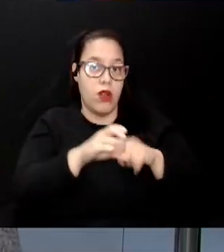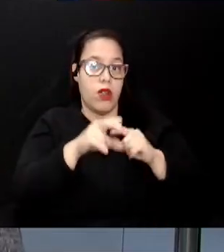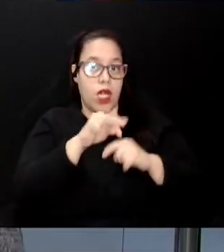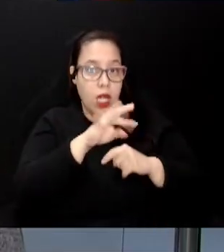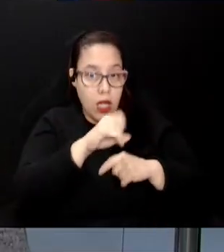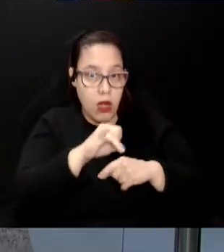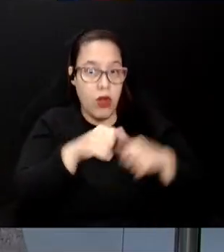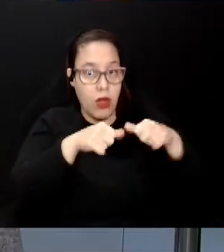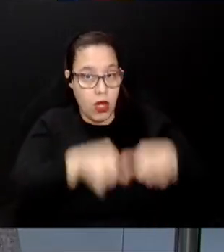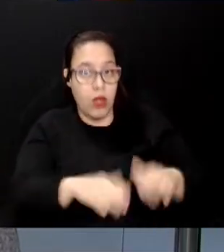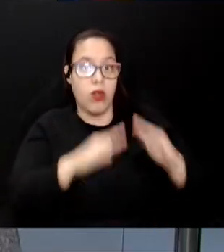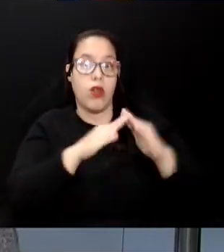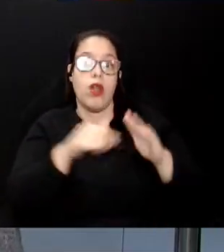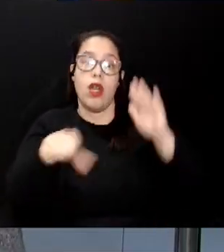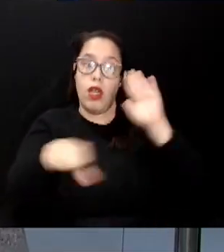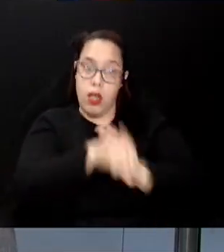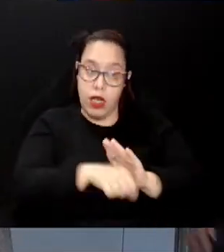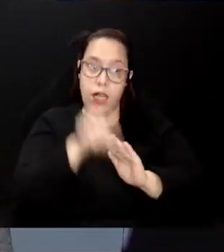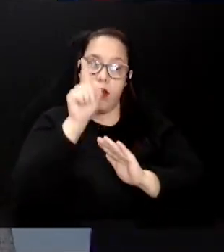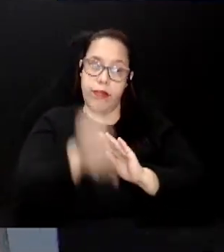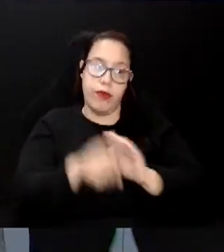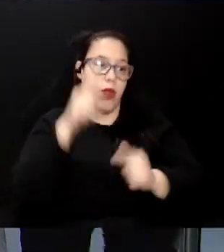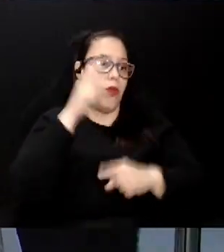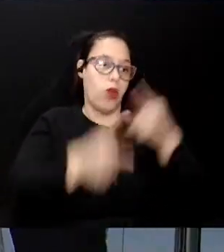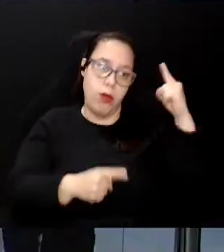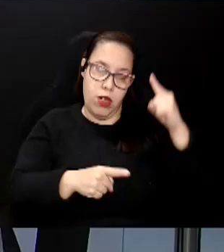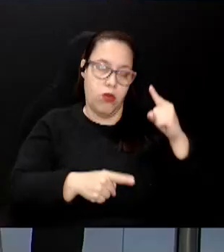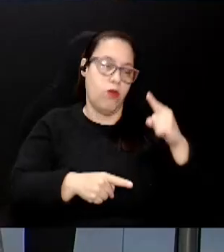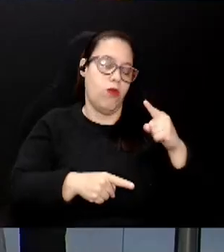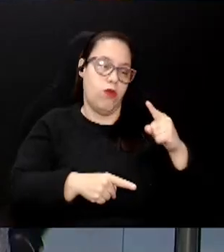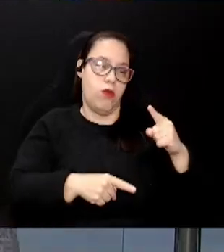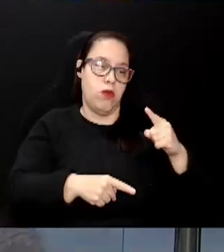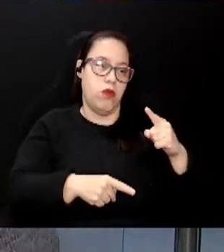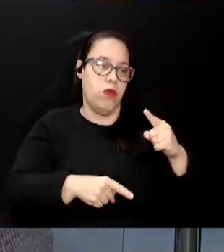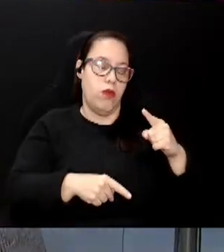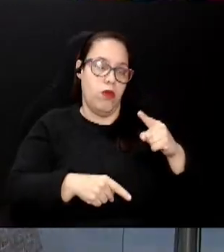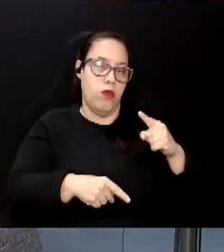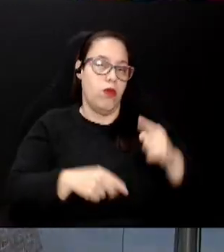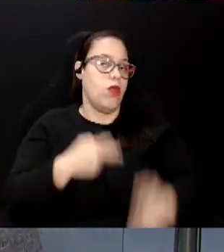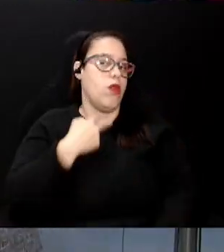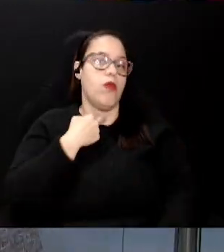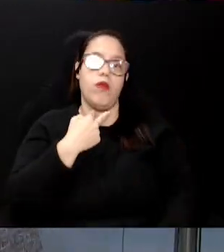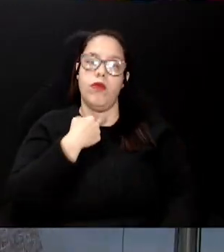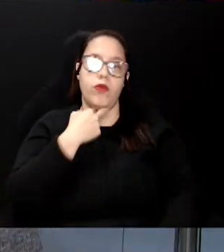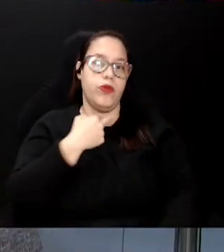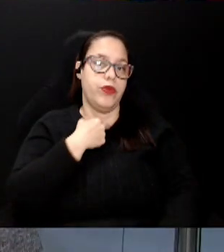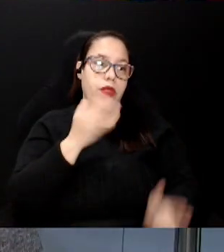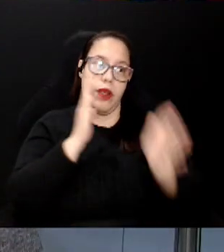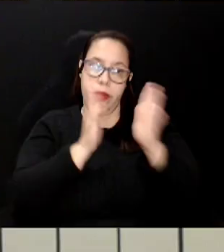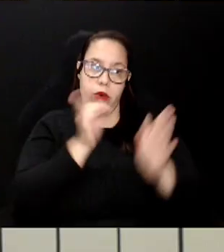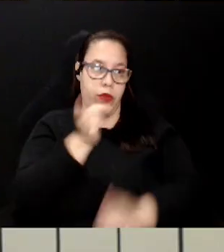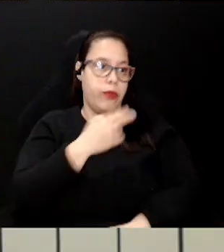ser crime proibido, não é possível soltar balão nessa época.